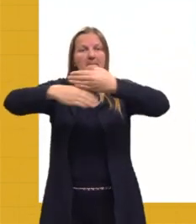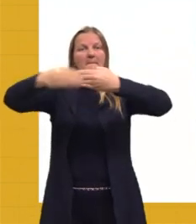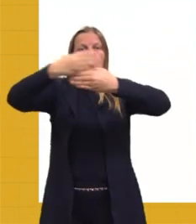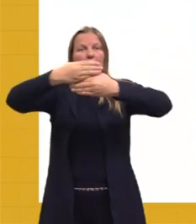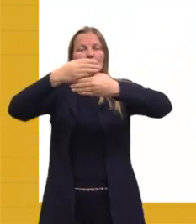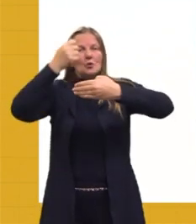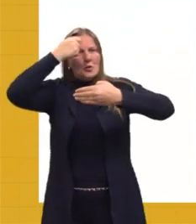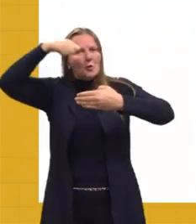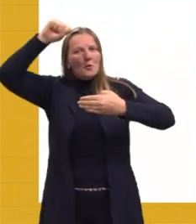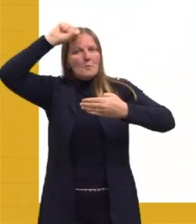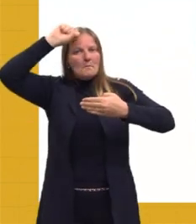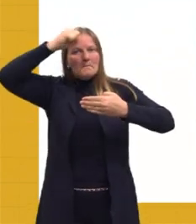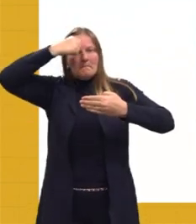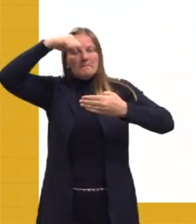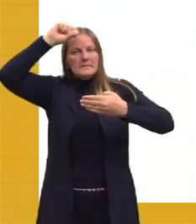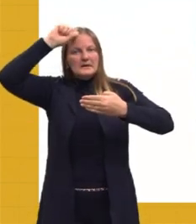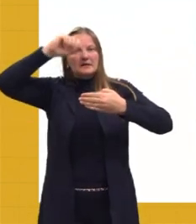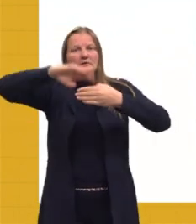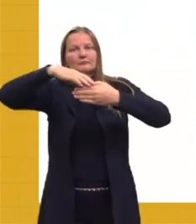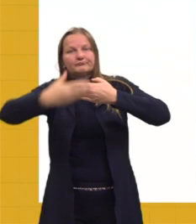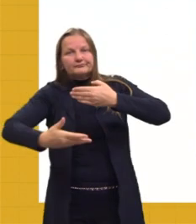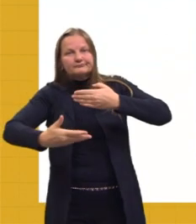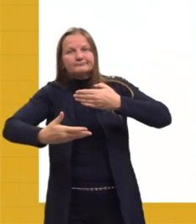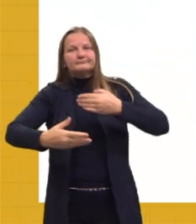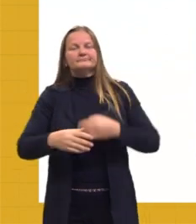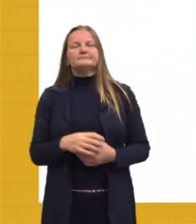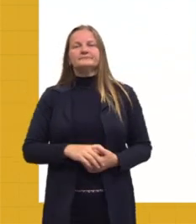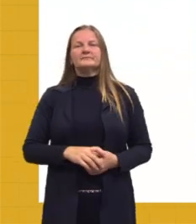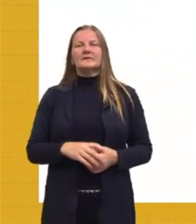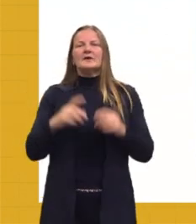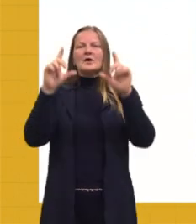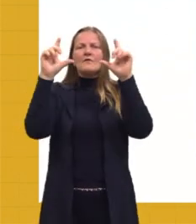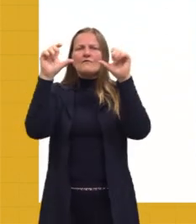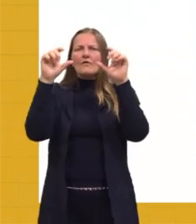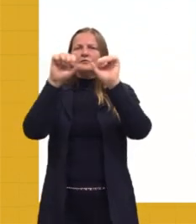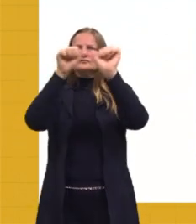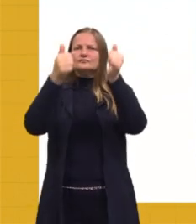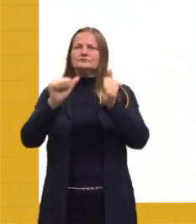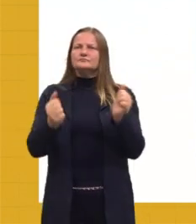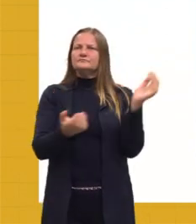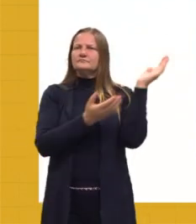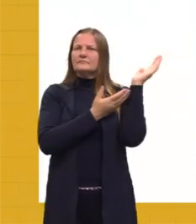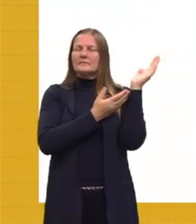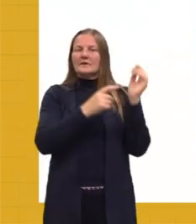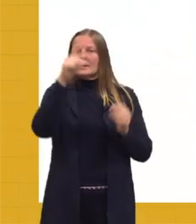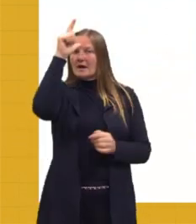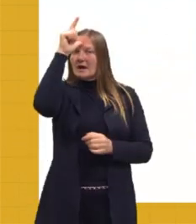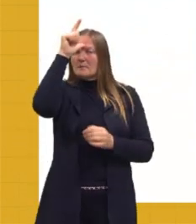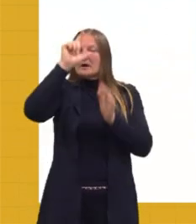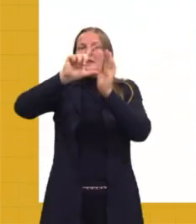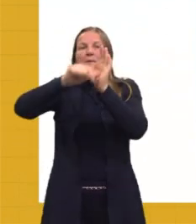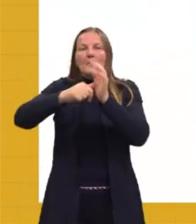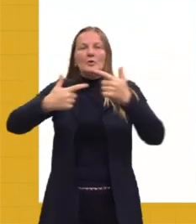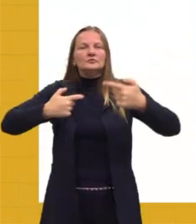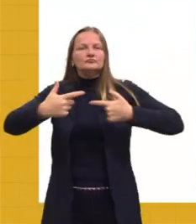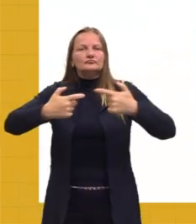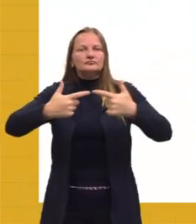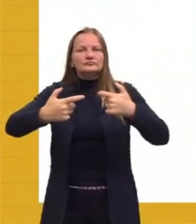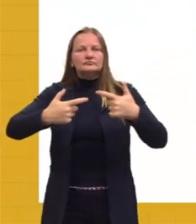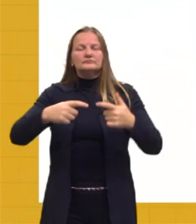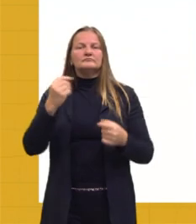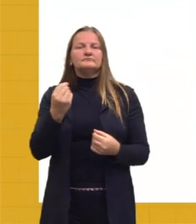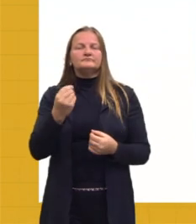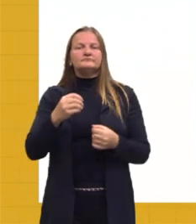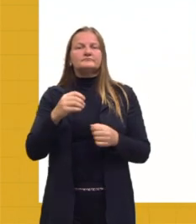o mundo bipolarizado eu trago algumas imagens para vocês não é a primeira imagem é Alemanha pós-guerra certo